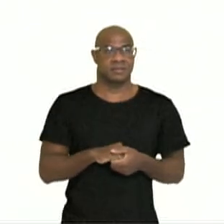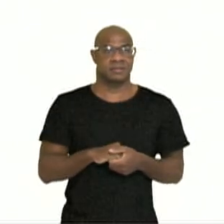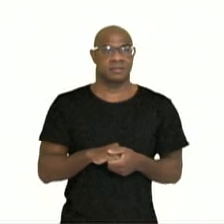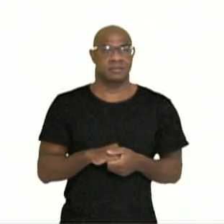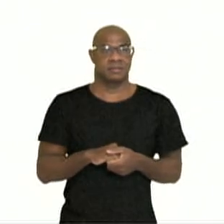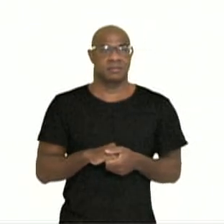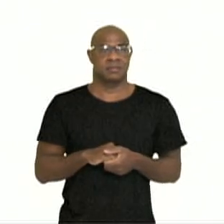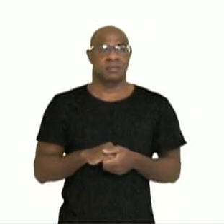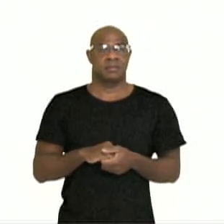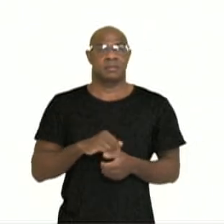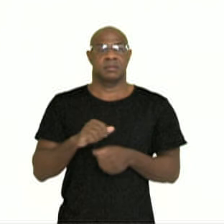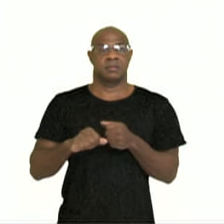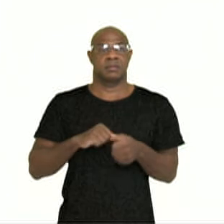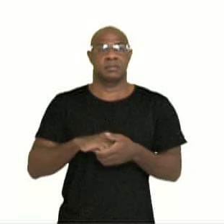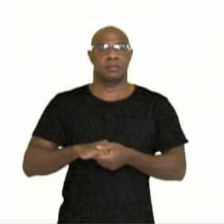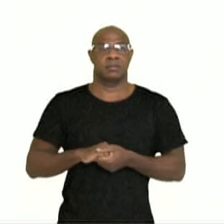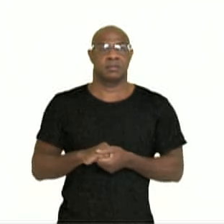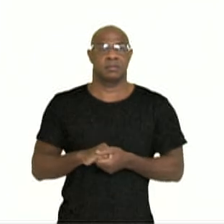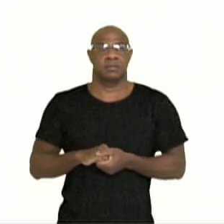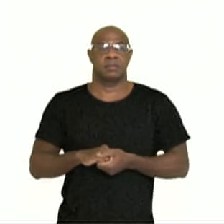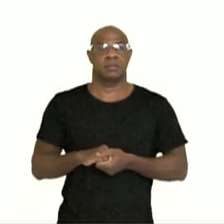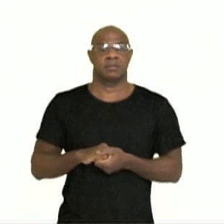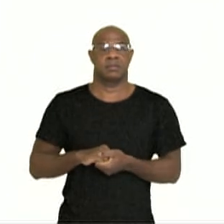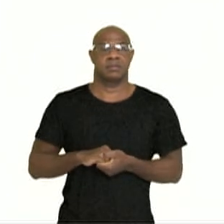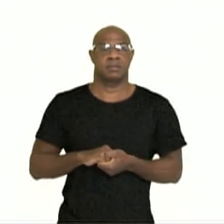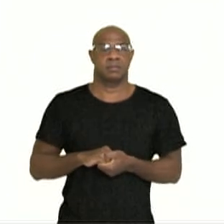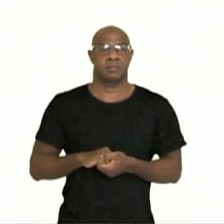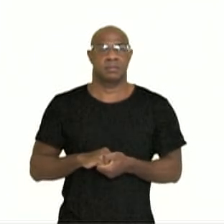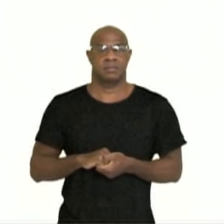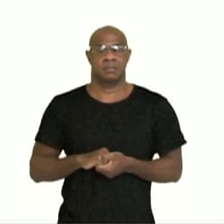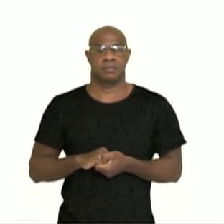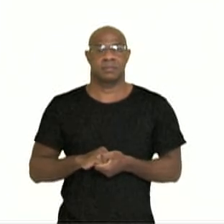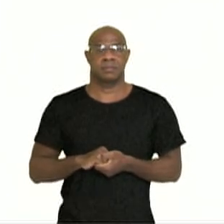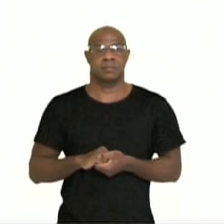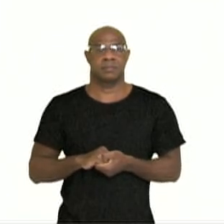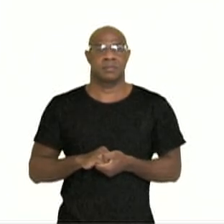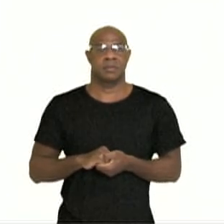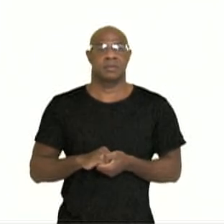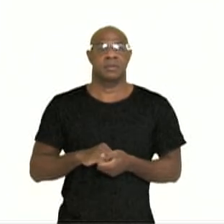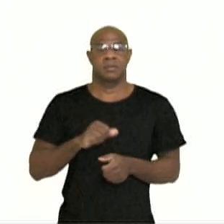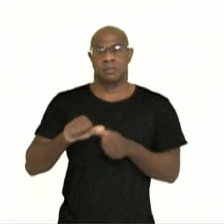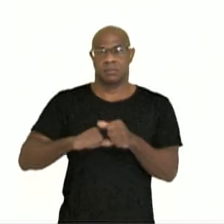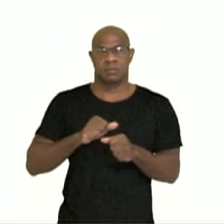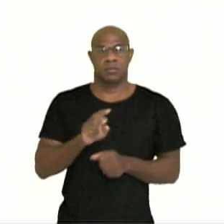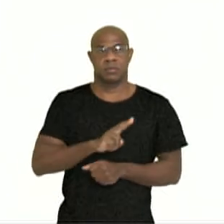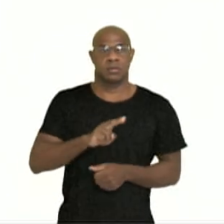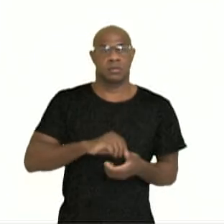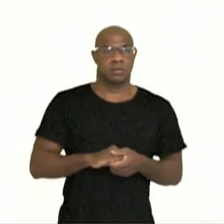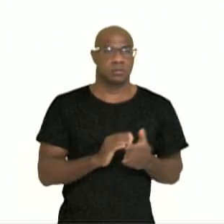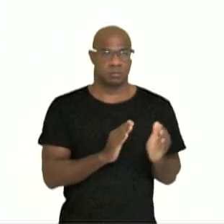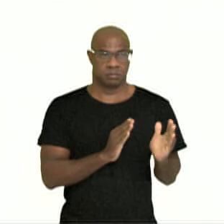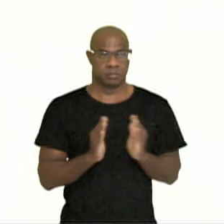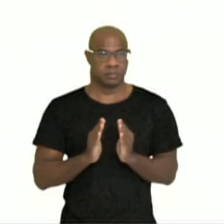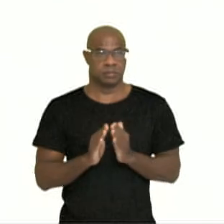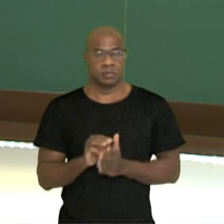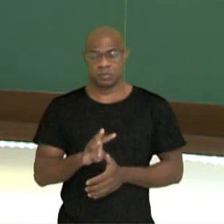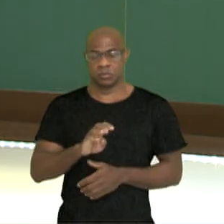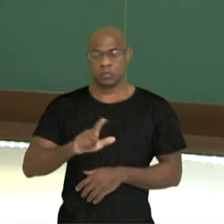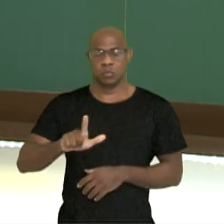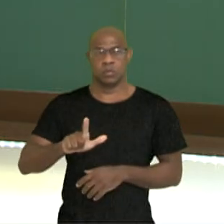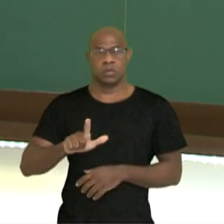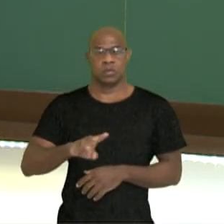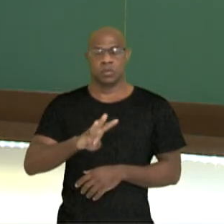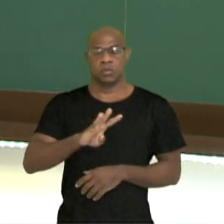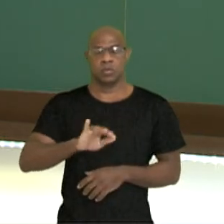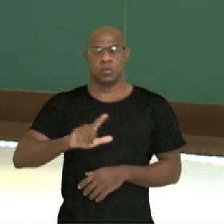will, né? Verbo modal que indica futuro, ela usará o telefone, ela vai usar o telefone. Você deve utilizar logo na sequência do verbo will aqui